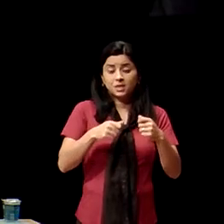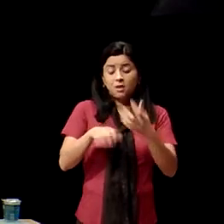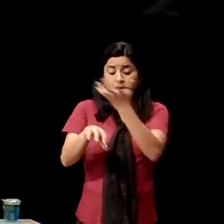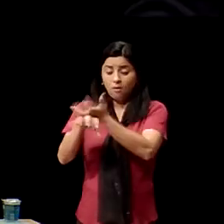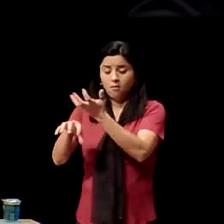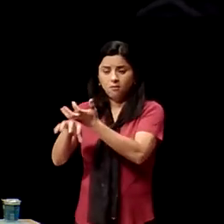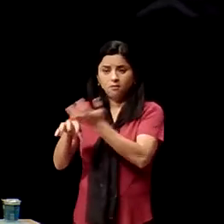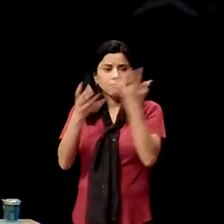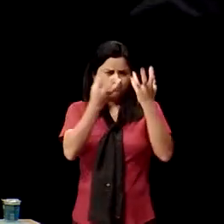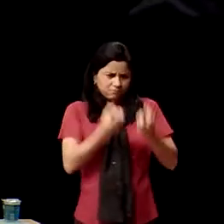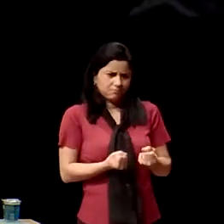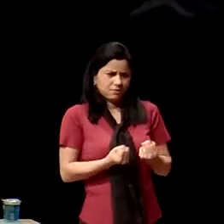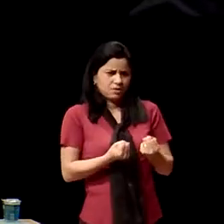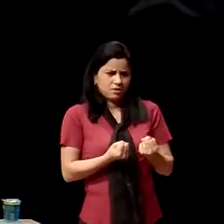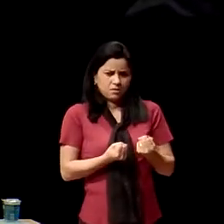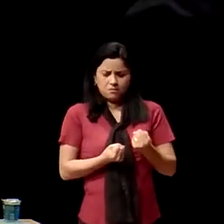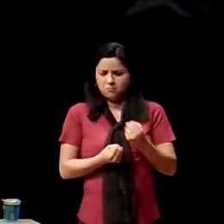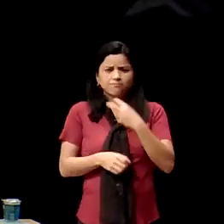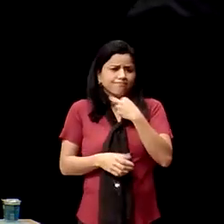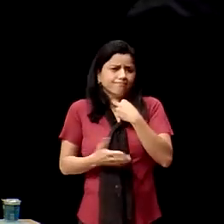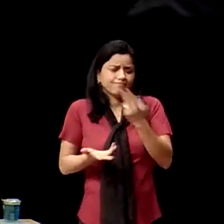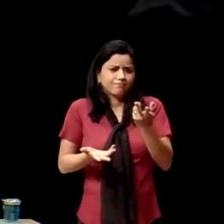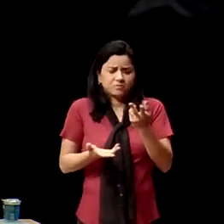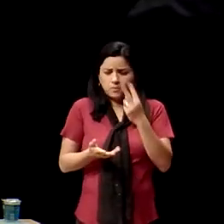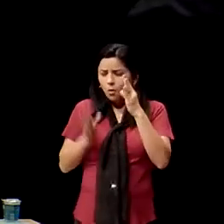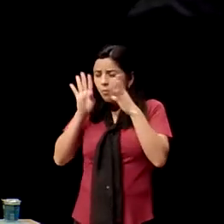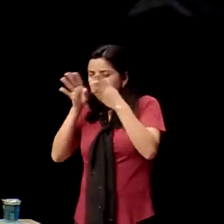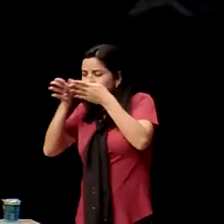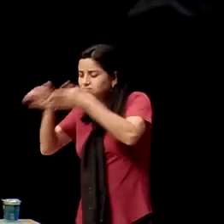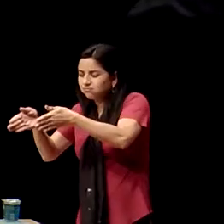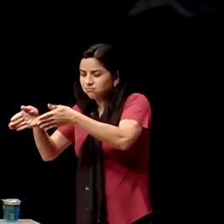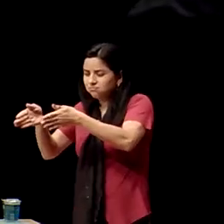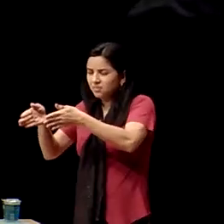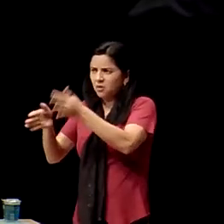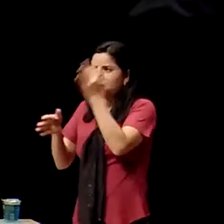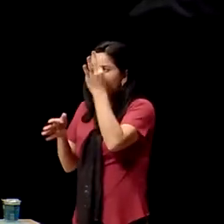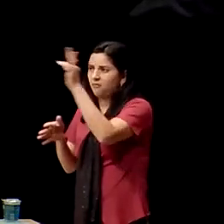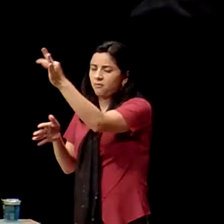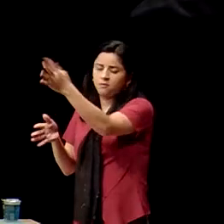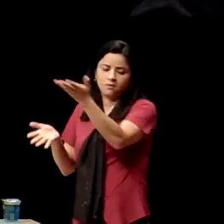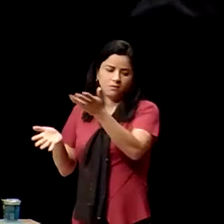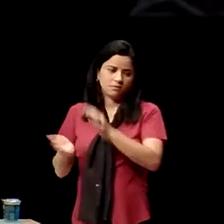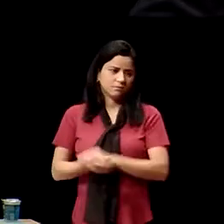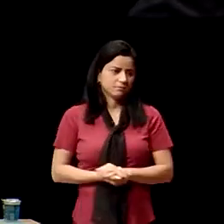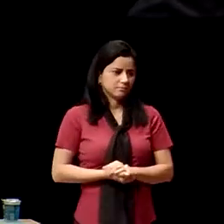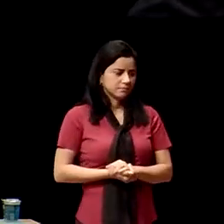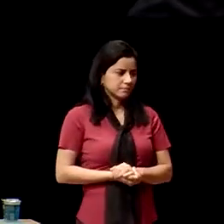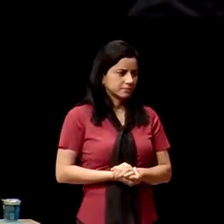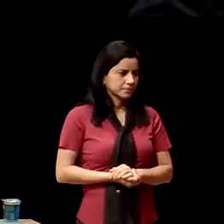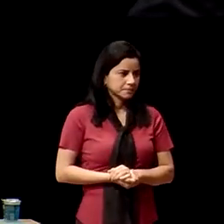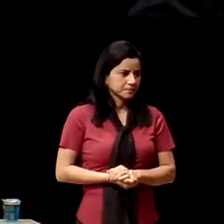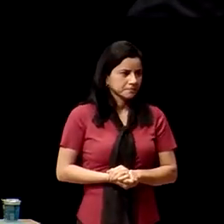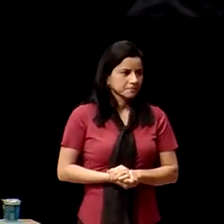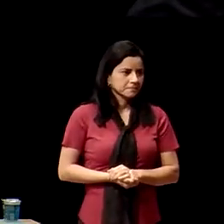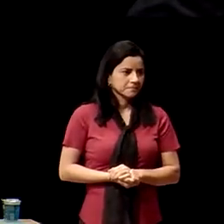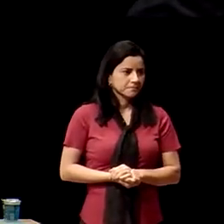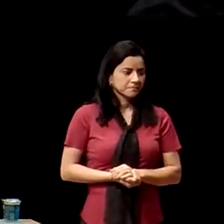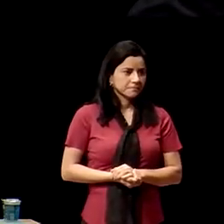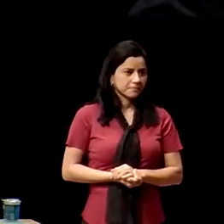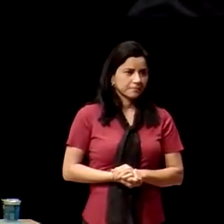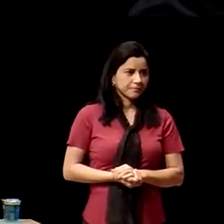disciplina científica, não pode ser vista apenas com o lado teórico e filosófico. And correspondingly,